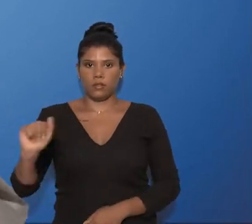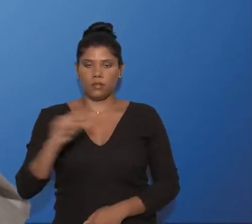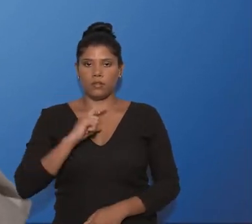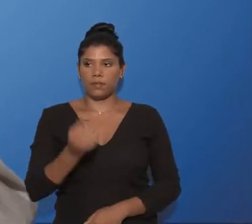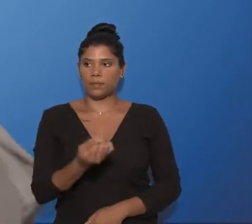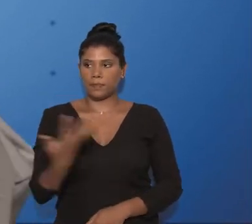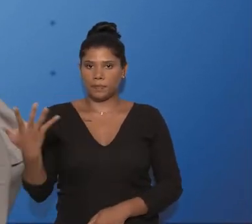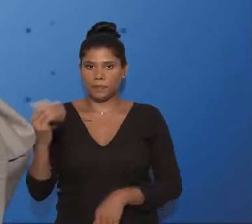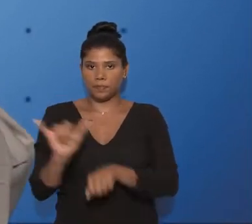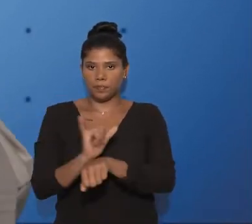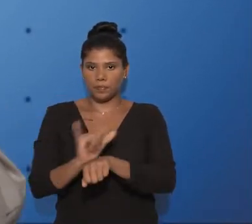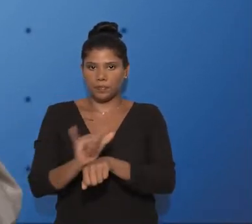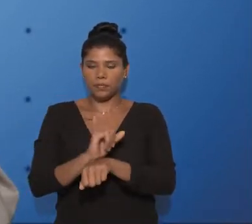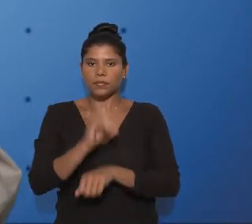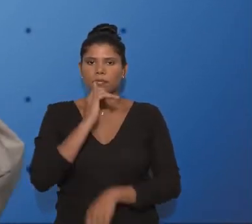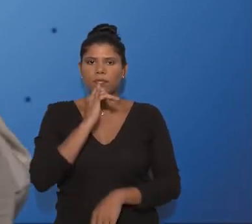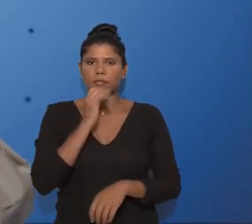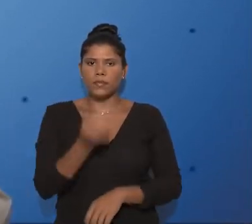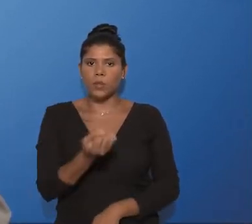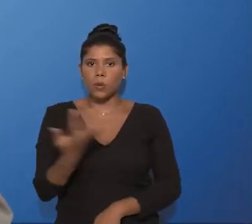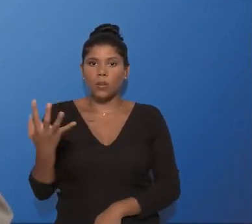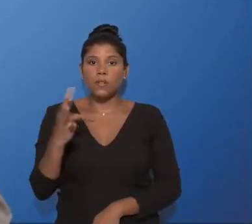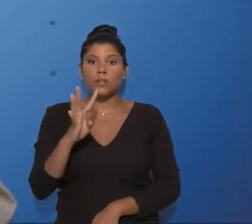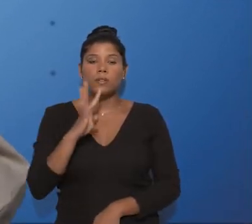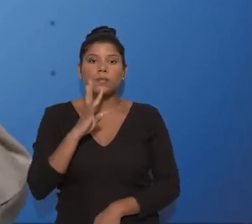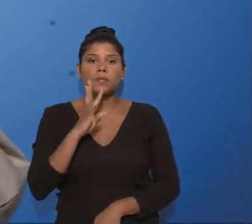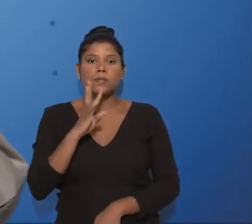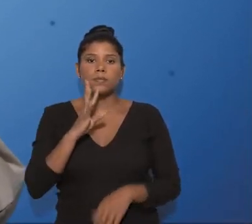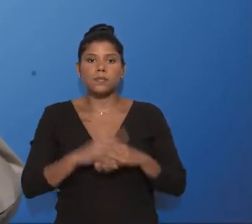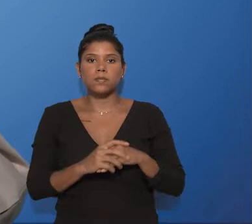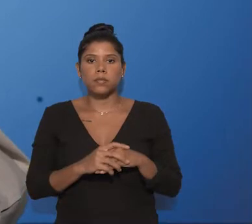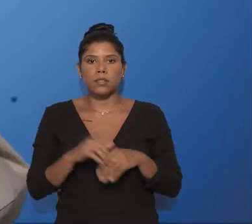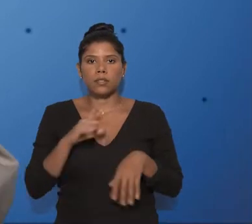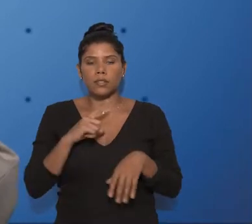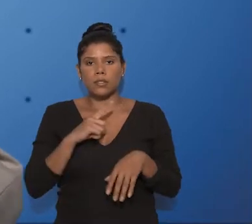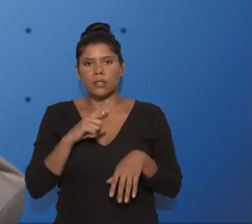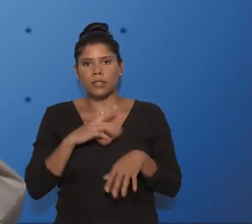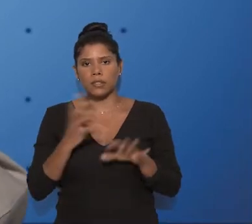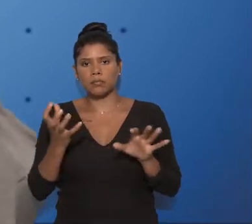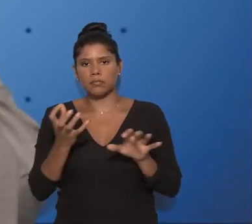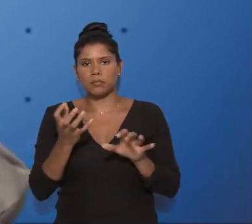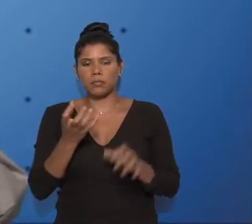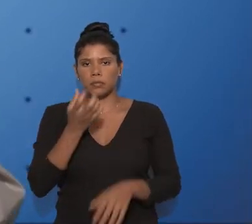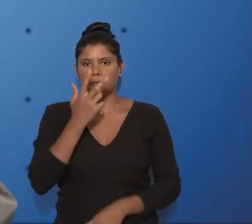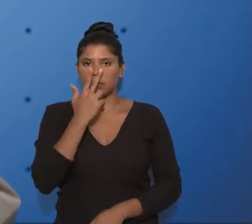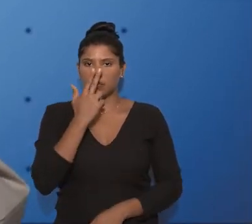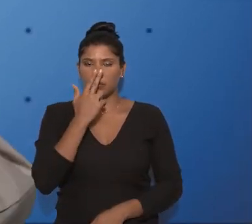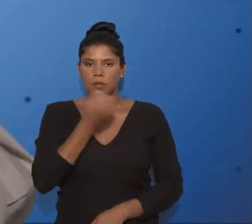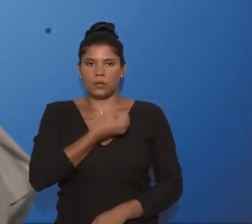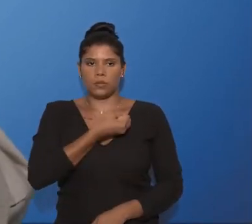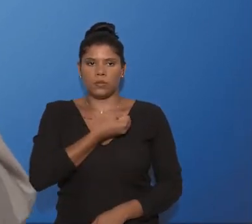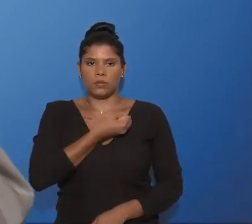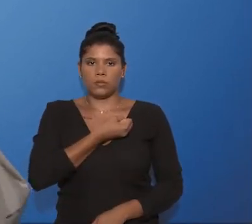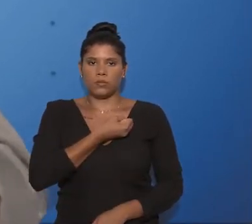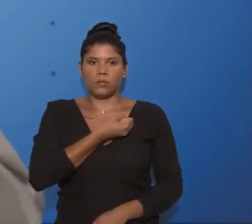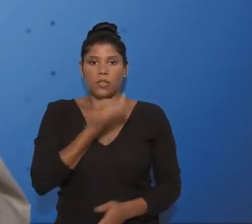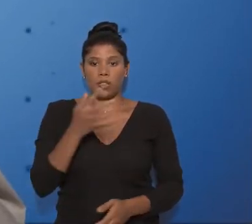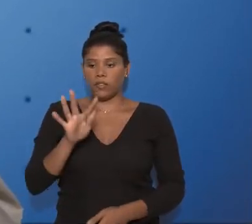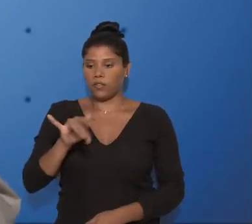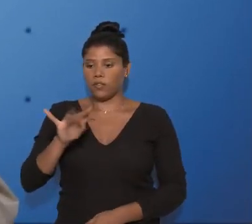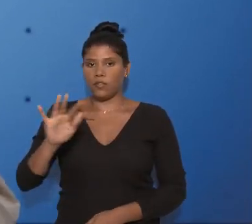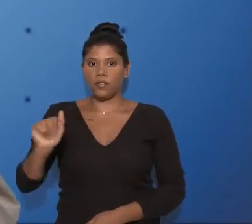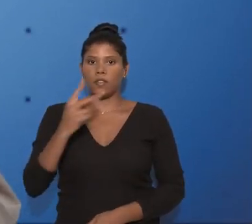delas. Quantas são as táticas conhecidas? É um número assim meio chutado, creio eu, mas é o que a FIFA